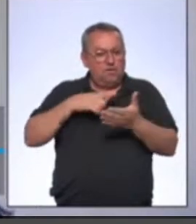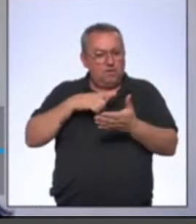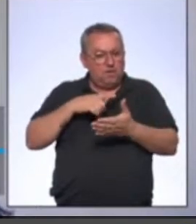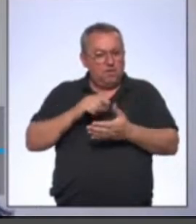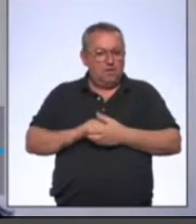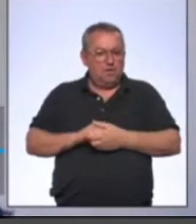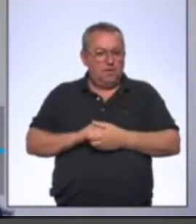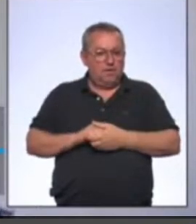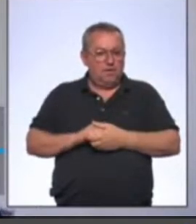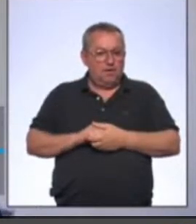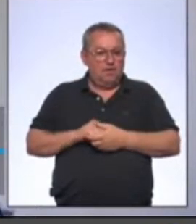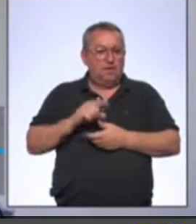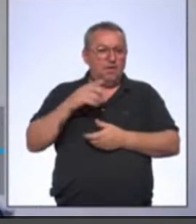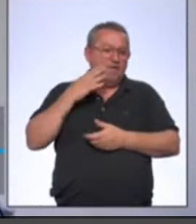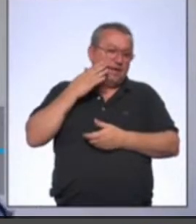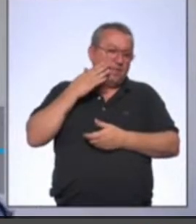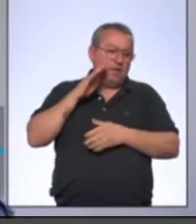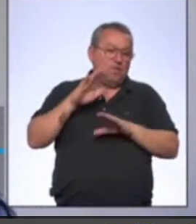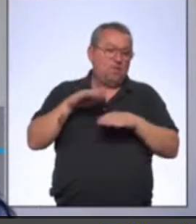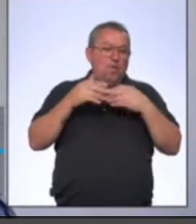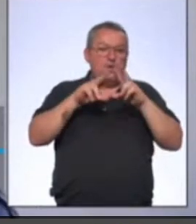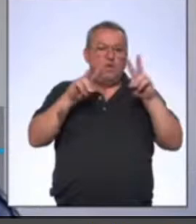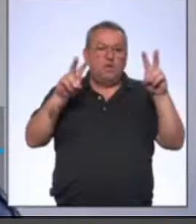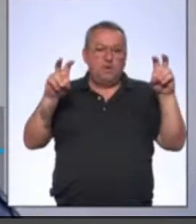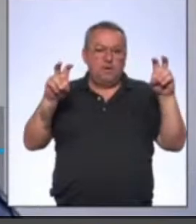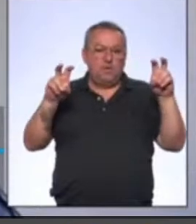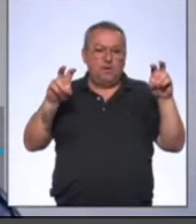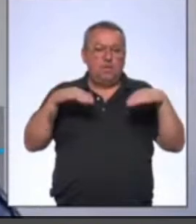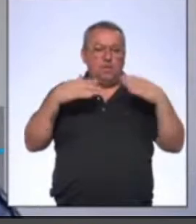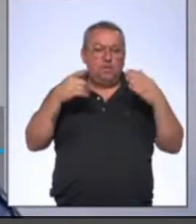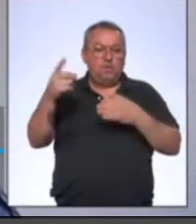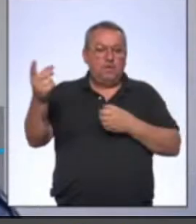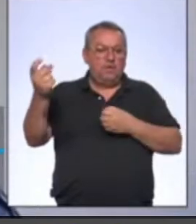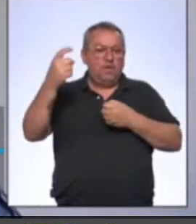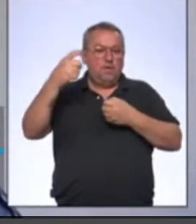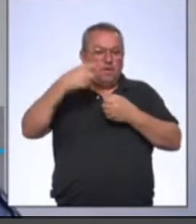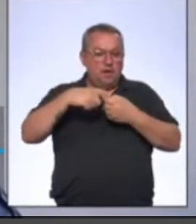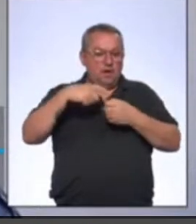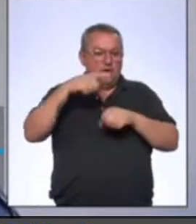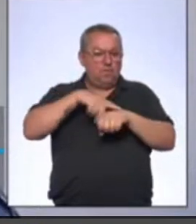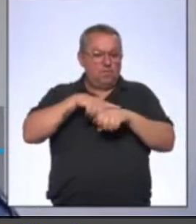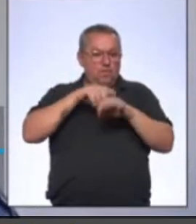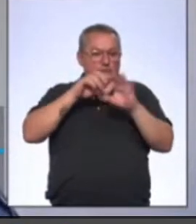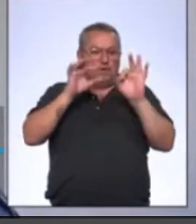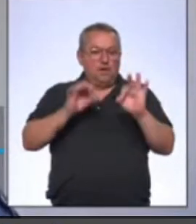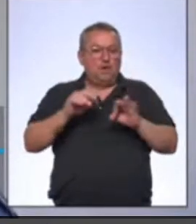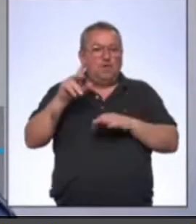né? Aí você vai saber qual que é o tema. Com certeza, quando você retornar, no momento oportuno, o seu professor vai te dar uma força para